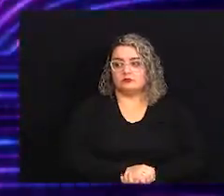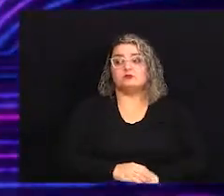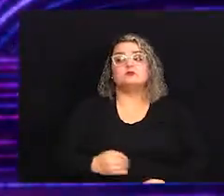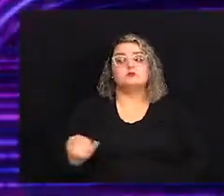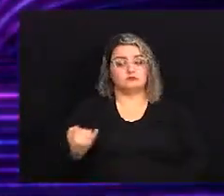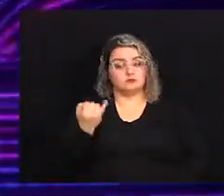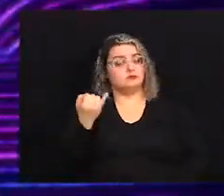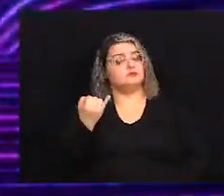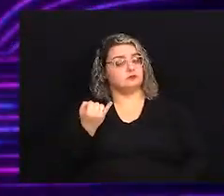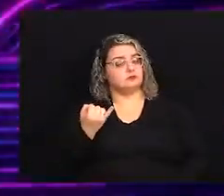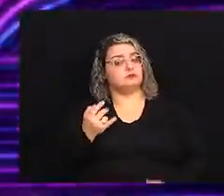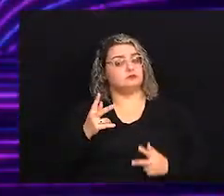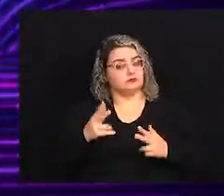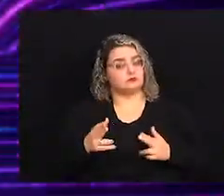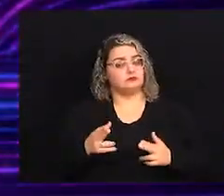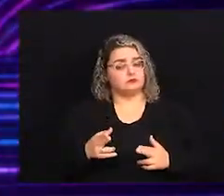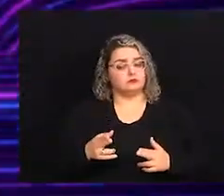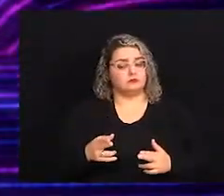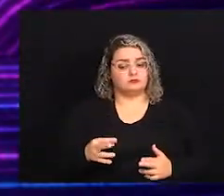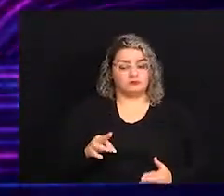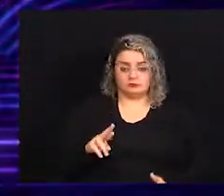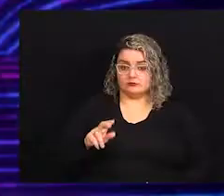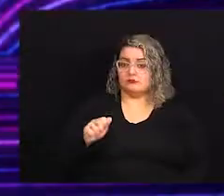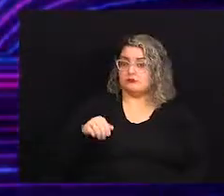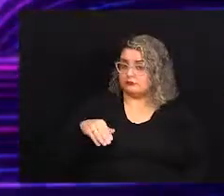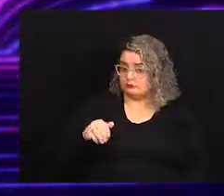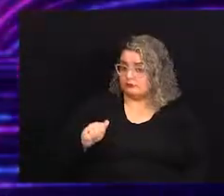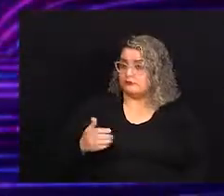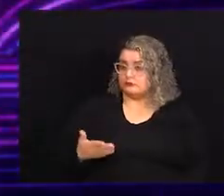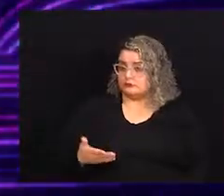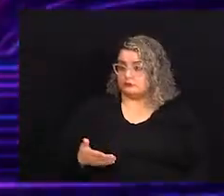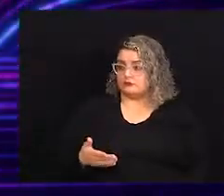tão importante quanto a trama, as pessoas não falam.